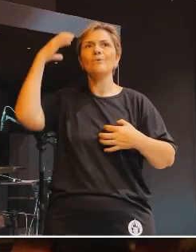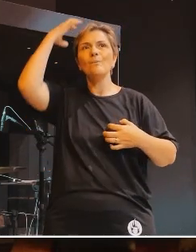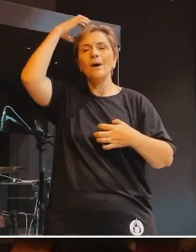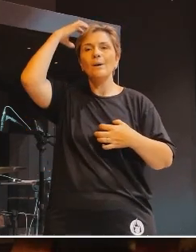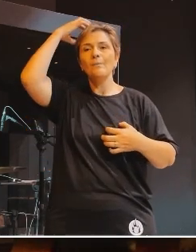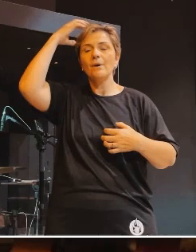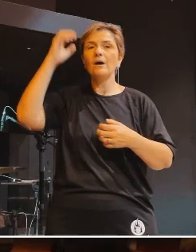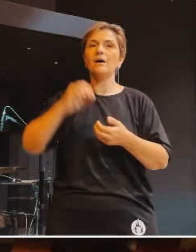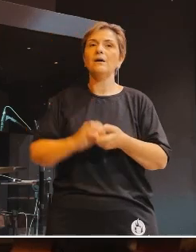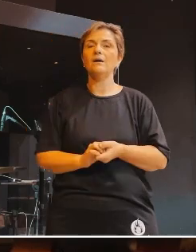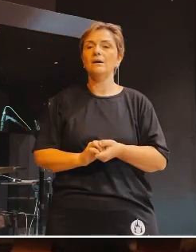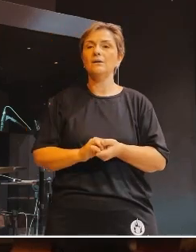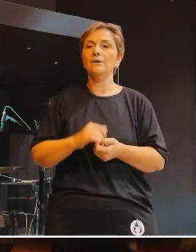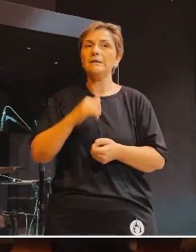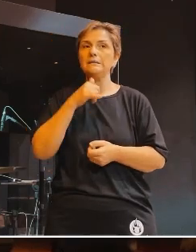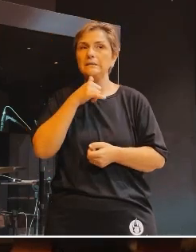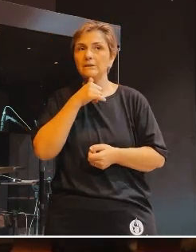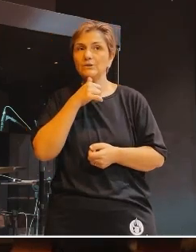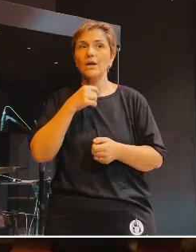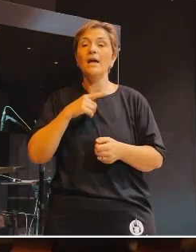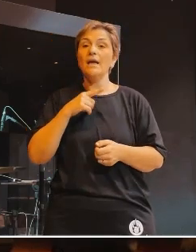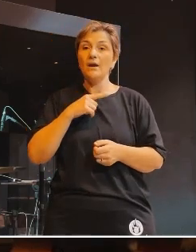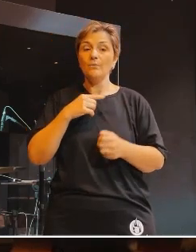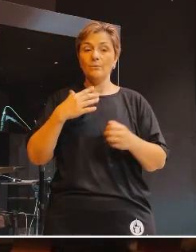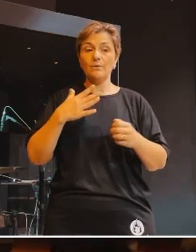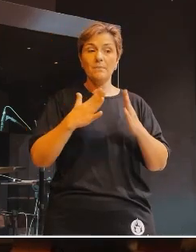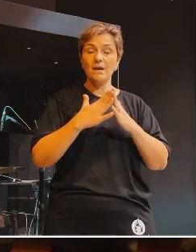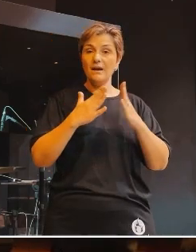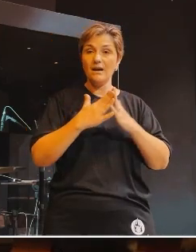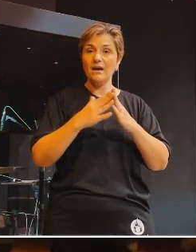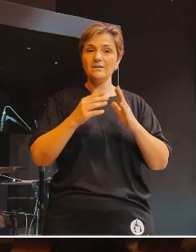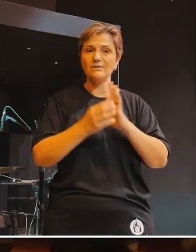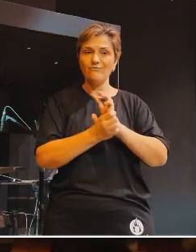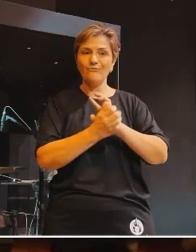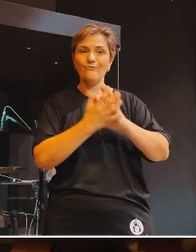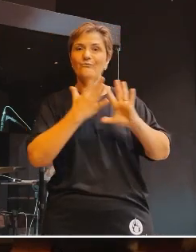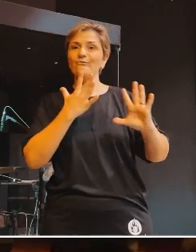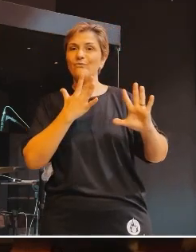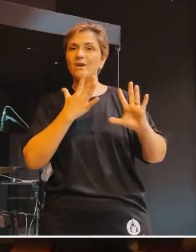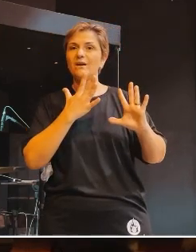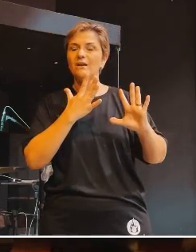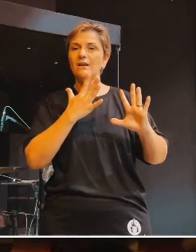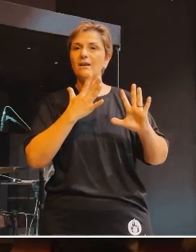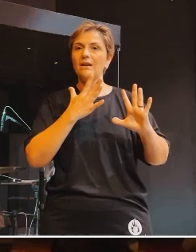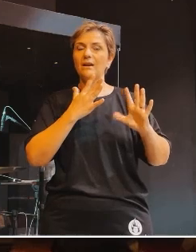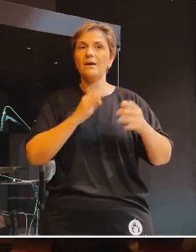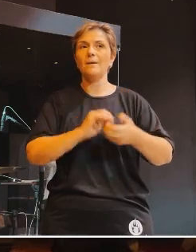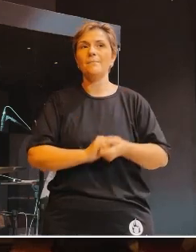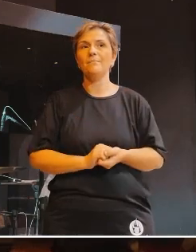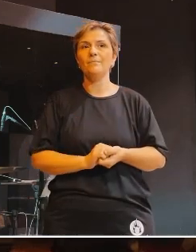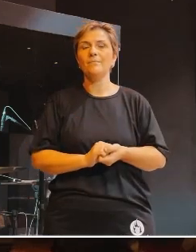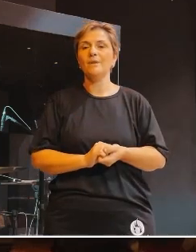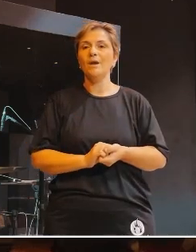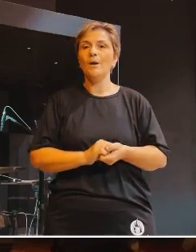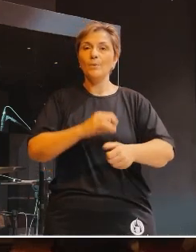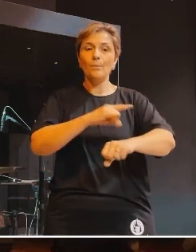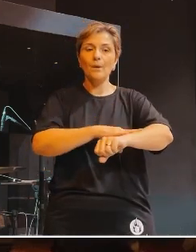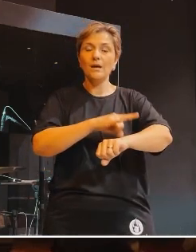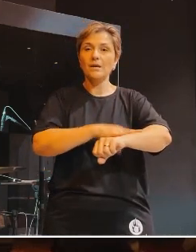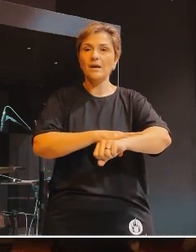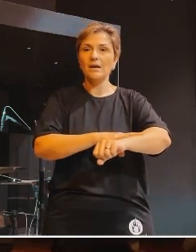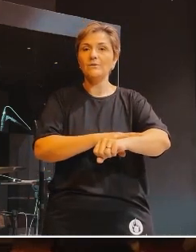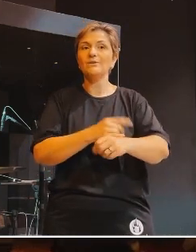eram muitos irmãos, fila para o banho. Então qual é o sonho de quem tem família grande? Chegar e o banheiro está